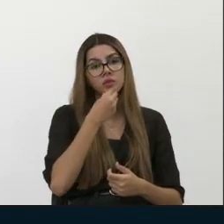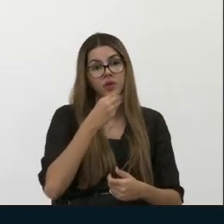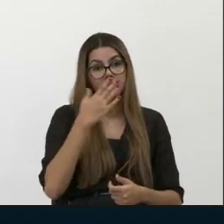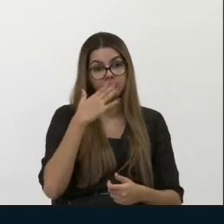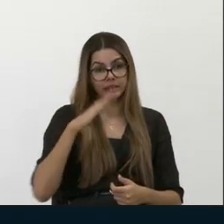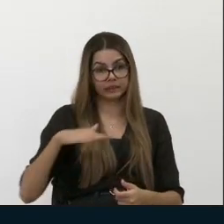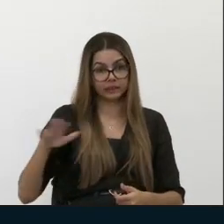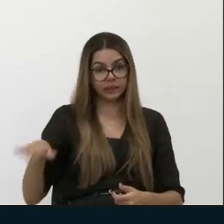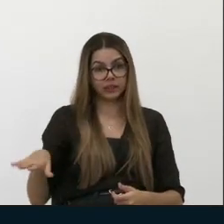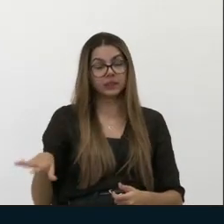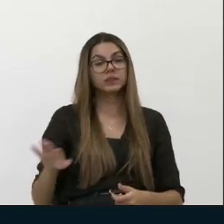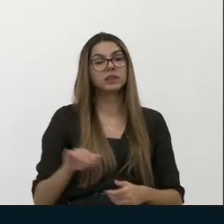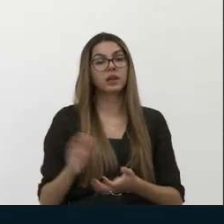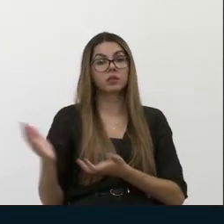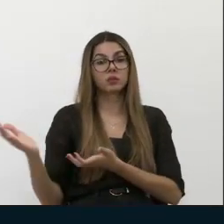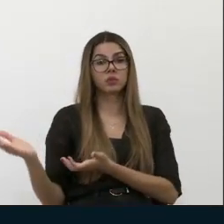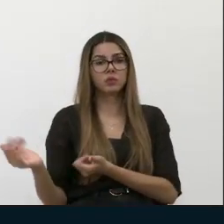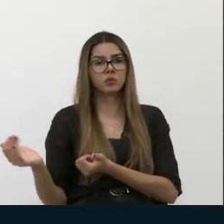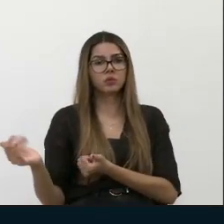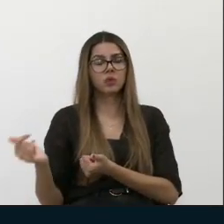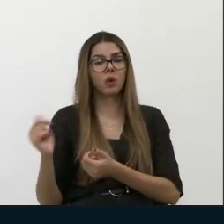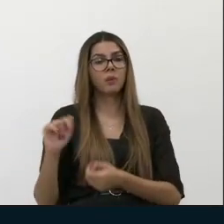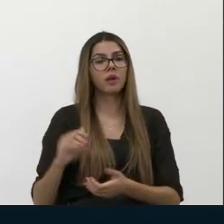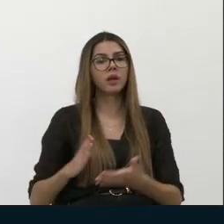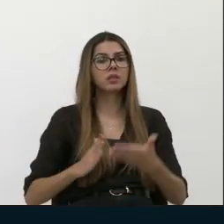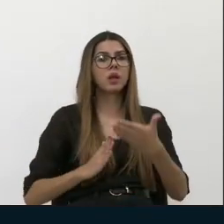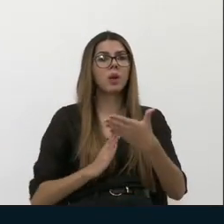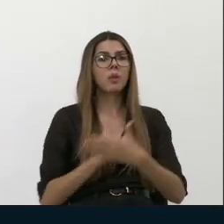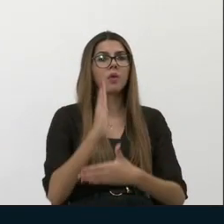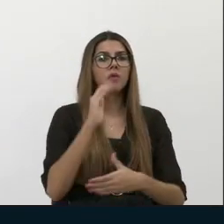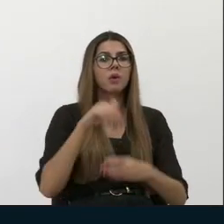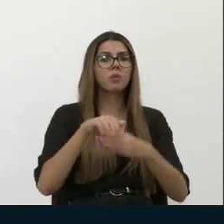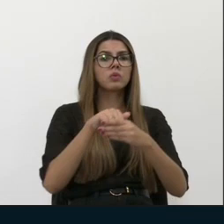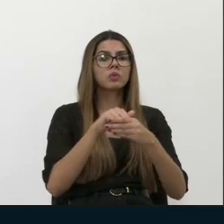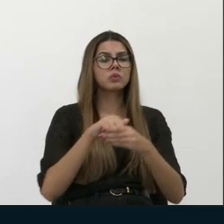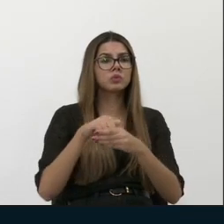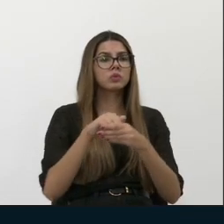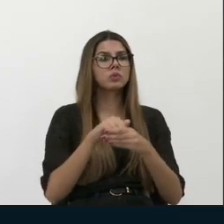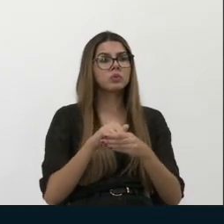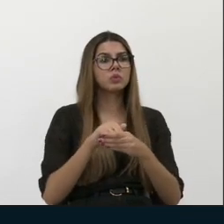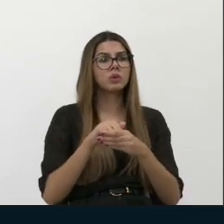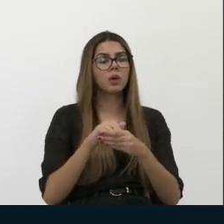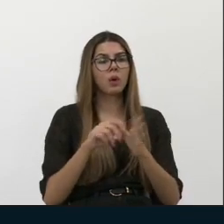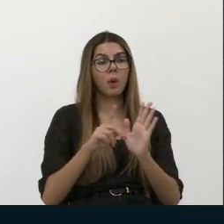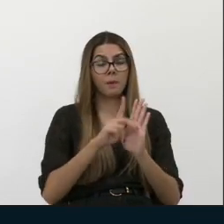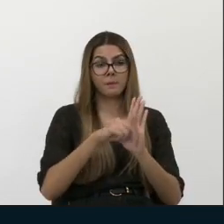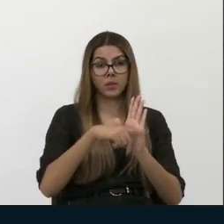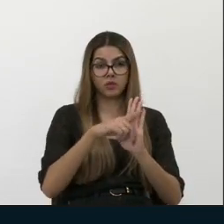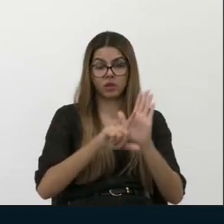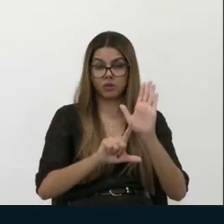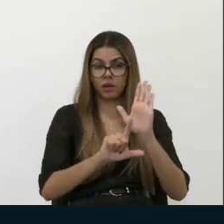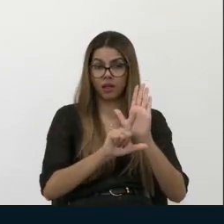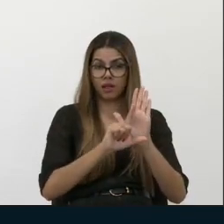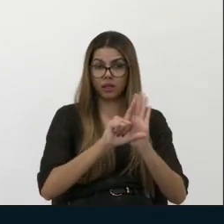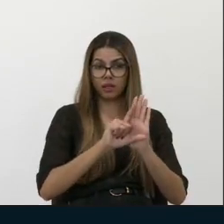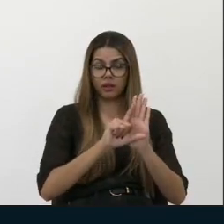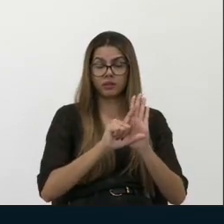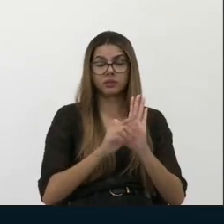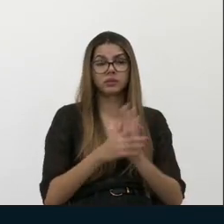e Adolescente, nós aprovamos um projeto que se tornou lei